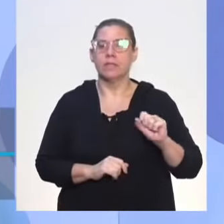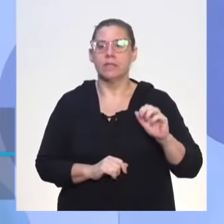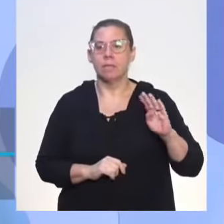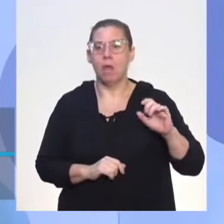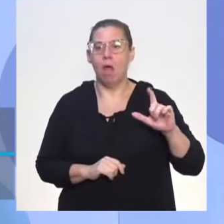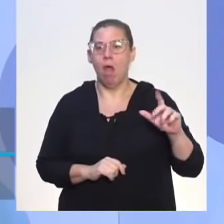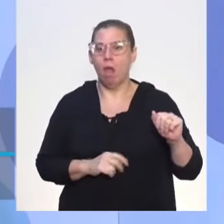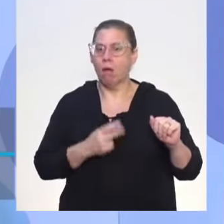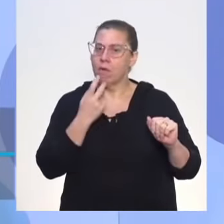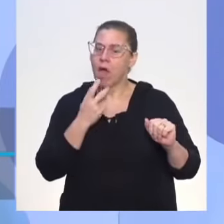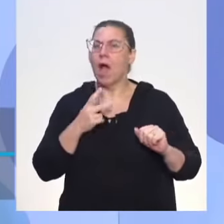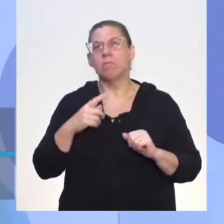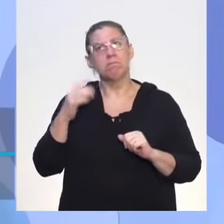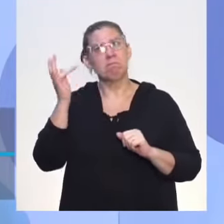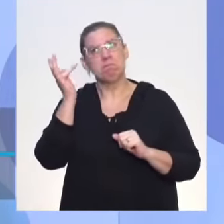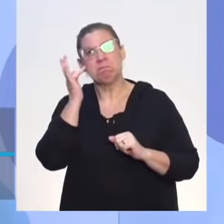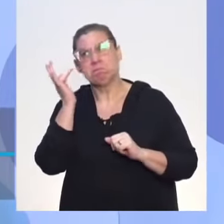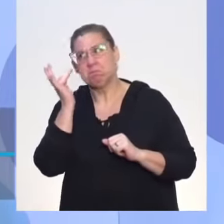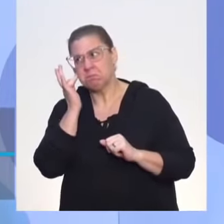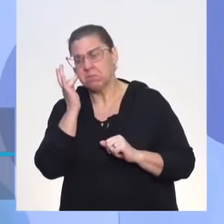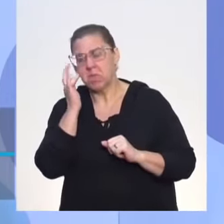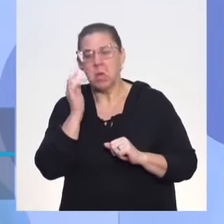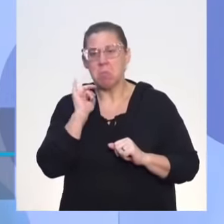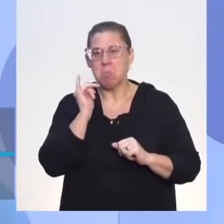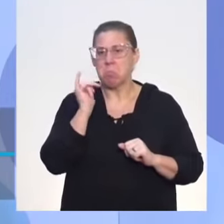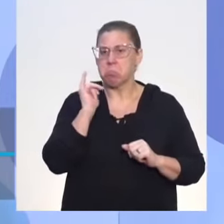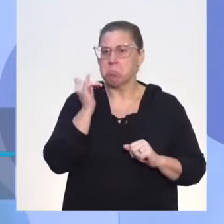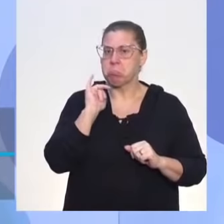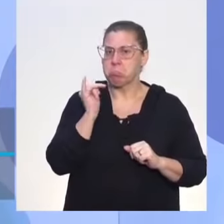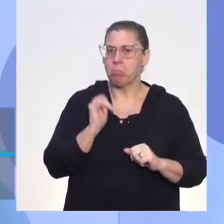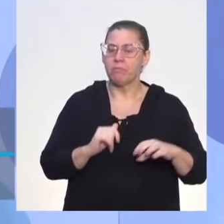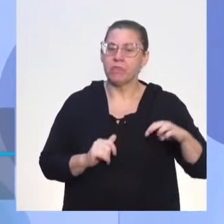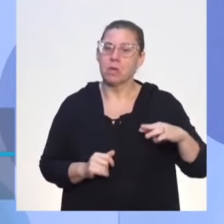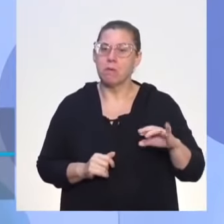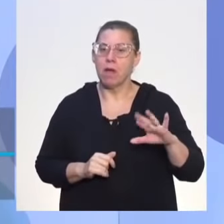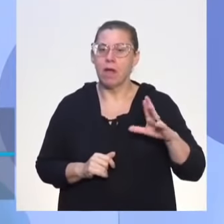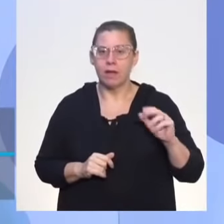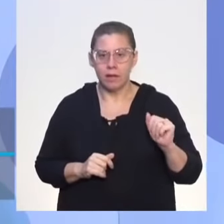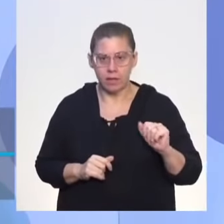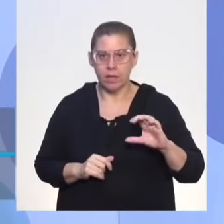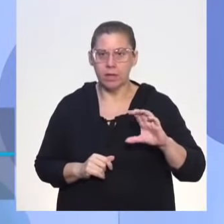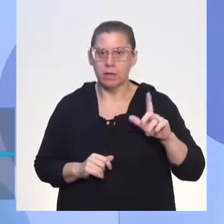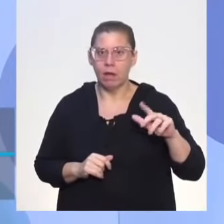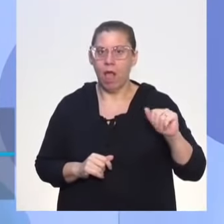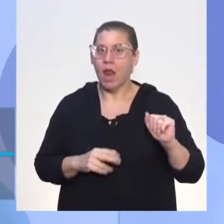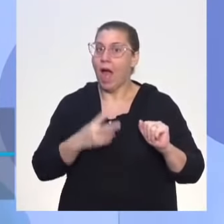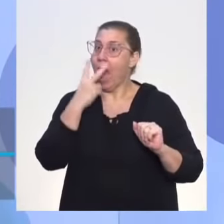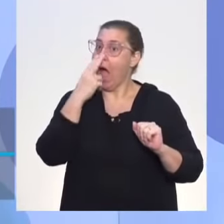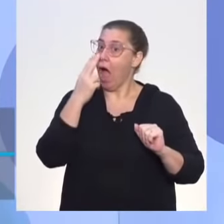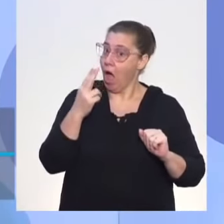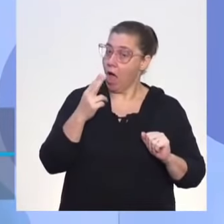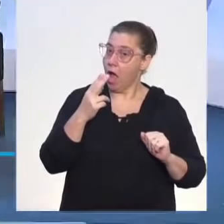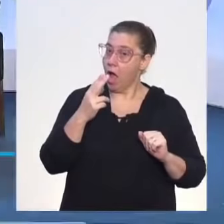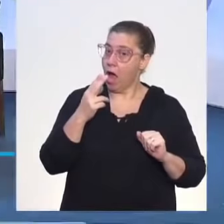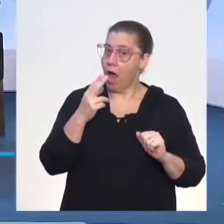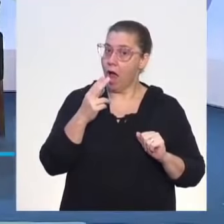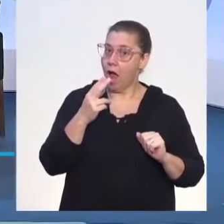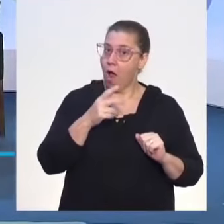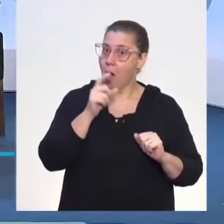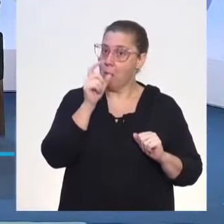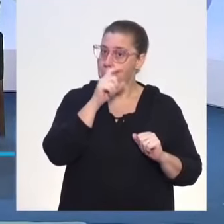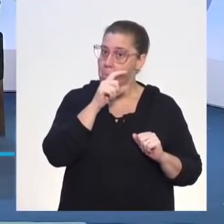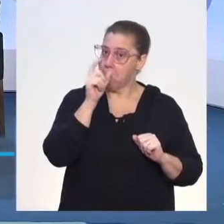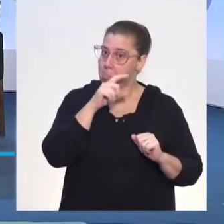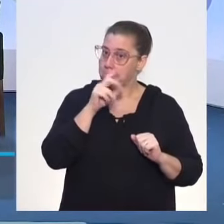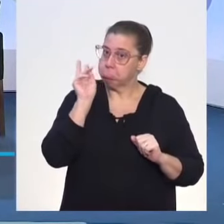Pro Alexandre, colocou, acho que é contar histórias. E a Maria Clara, do Pro Ronaldo, colocou, acho que é lenda. Tá